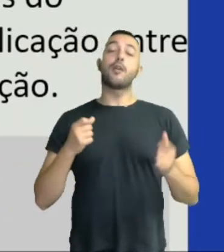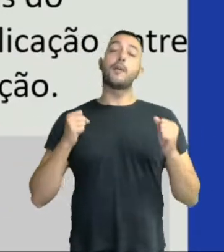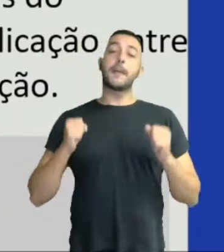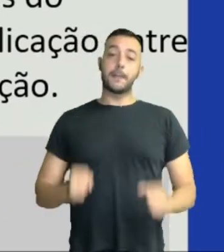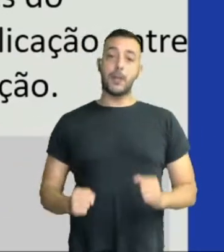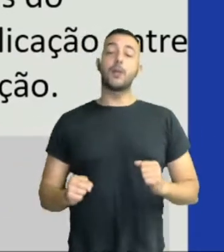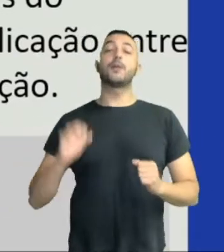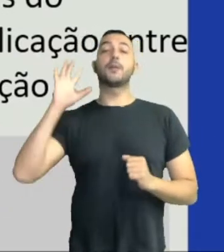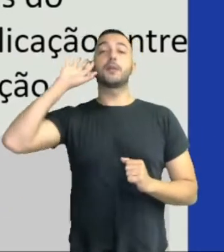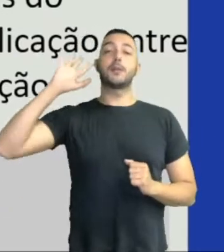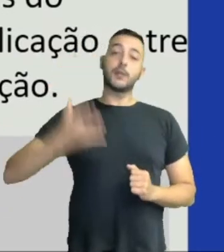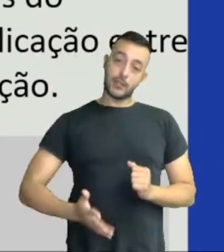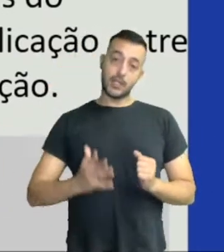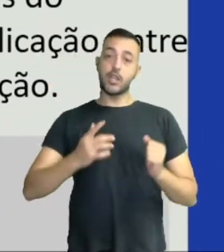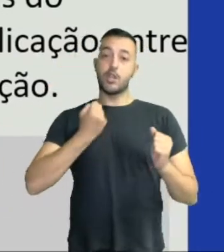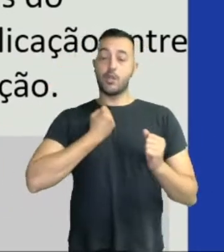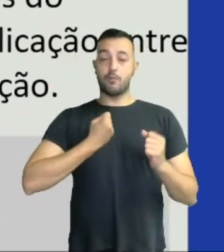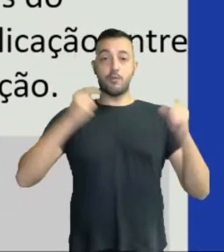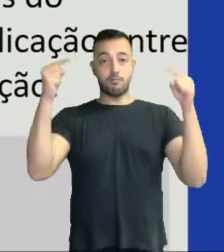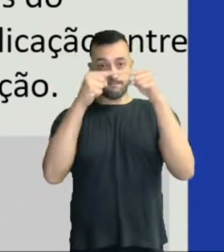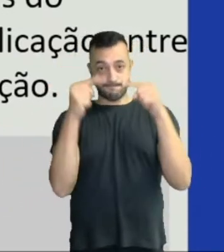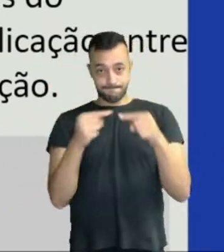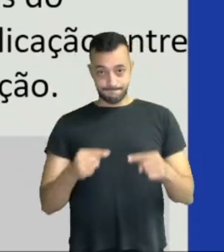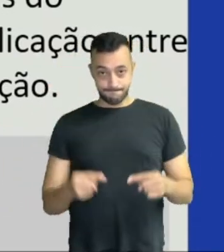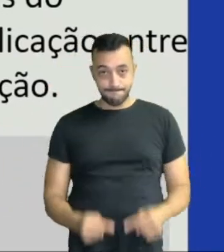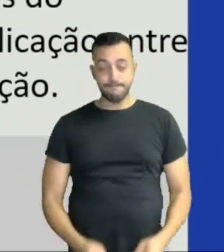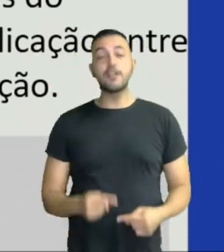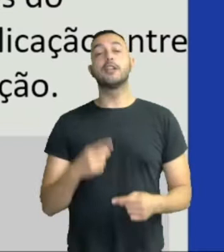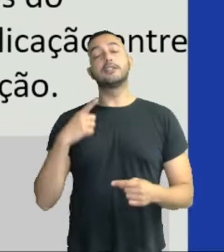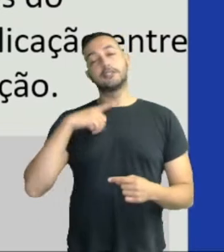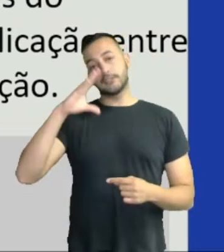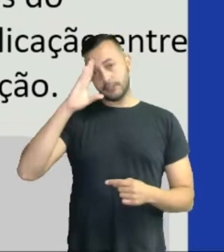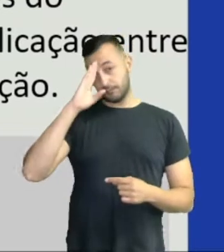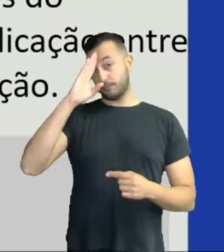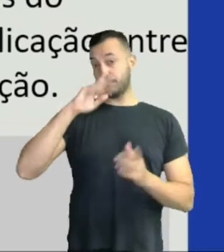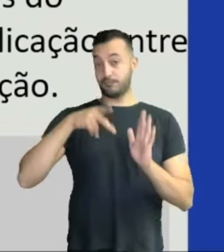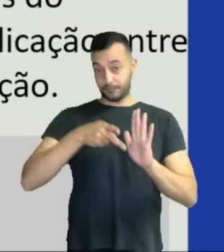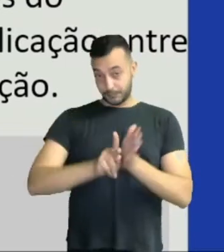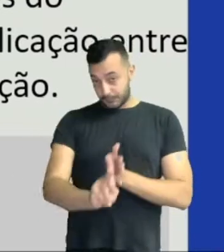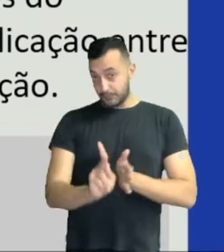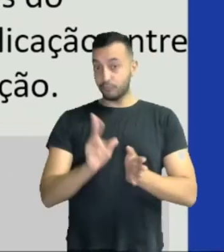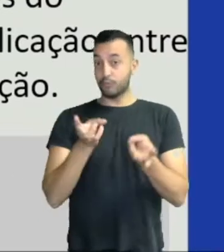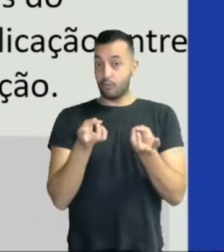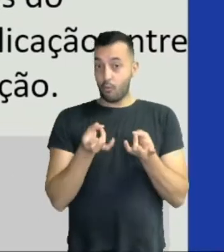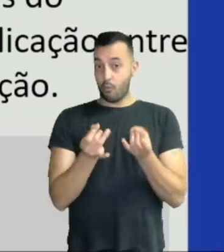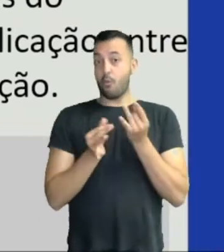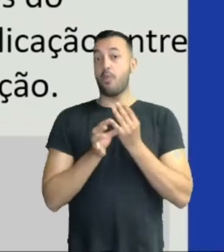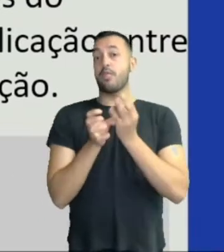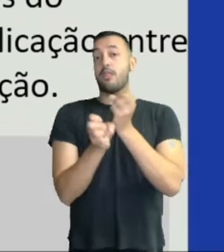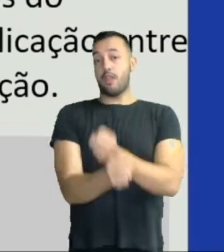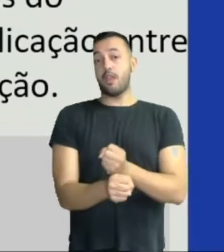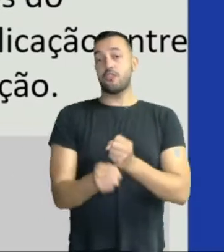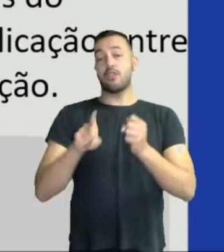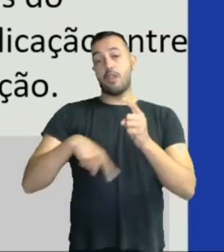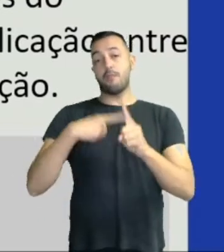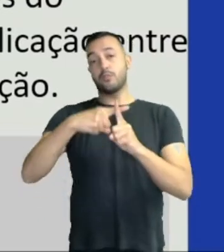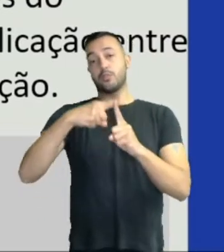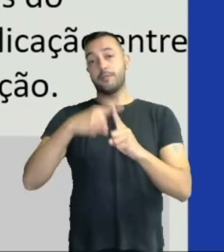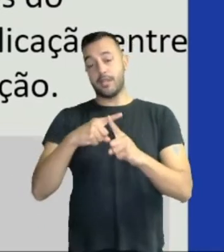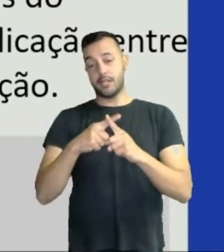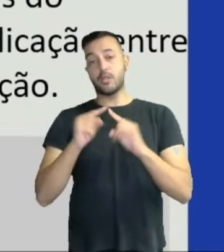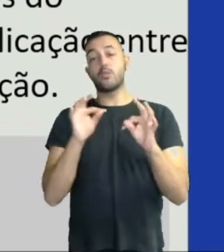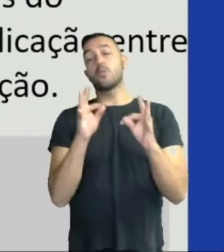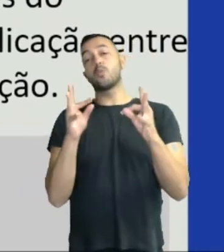Podemos determinar o número de combinações através do princípio fundamental da contagem, através da multiplicação